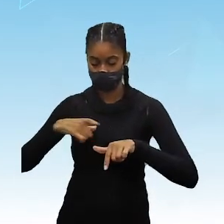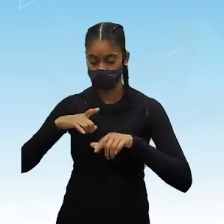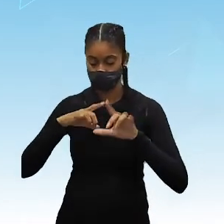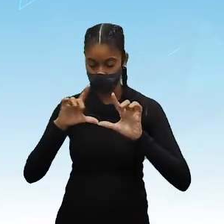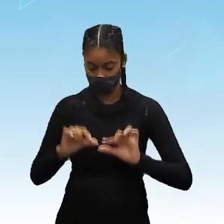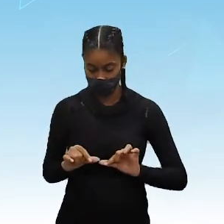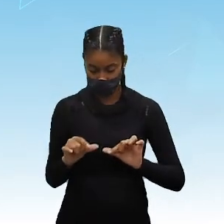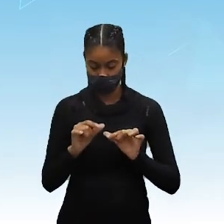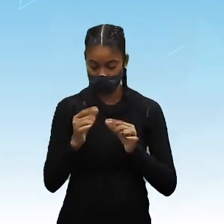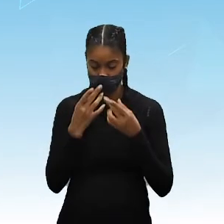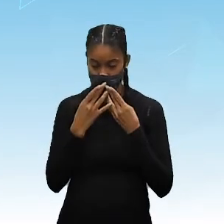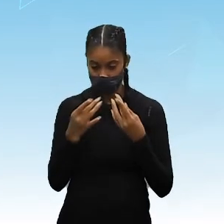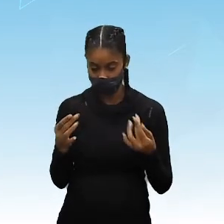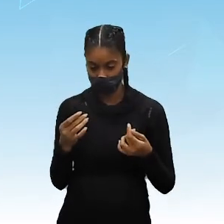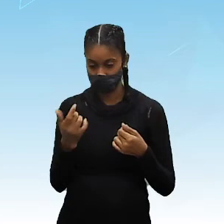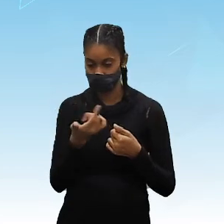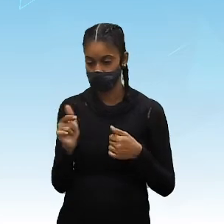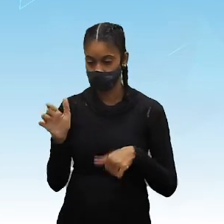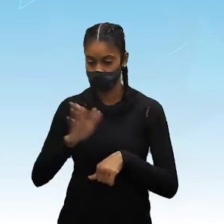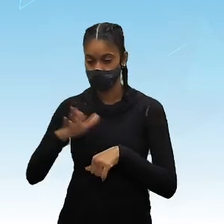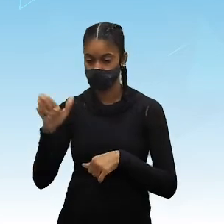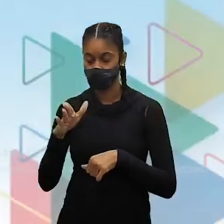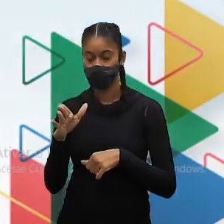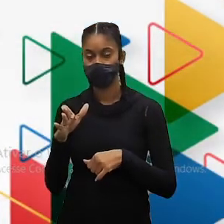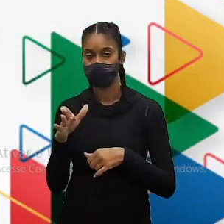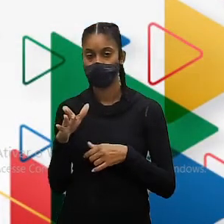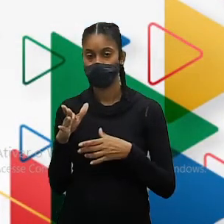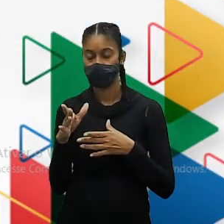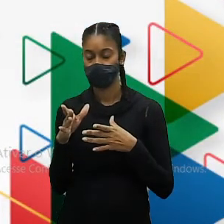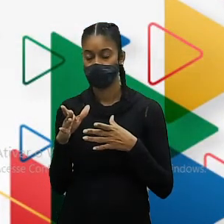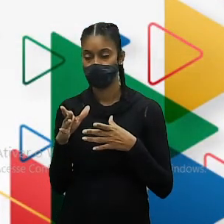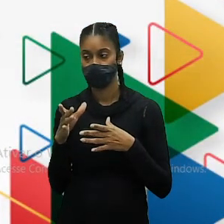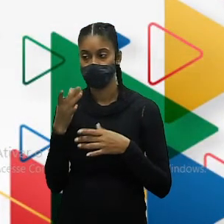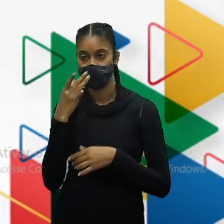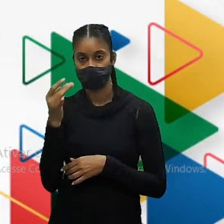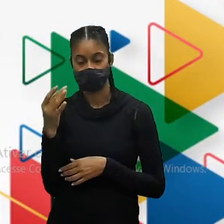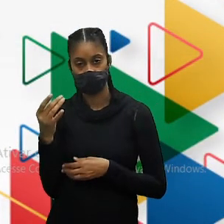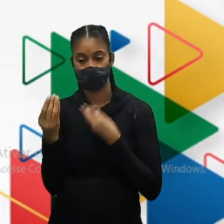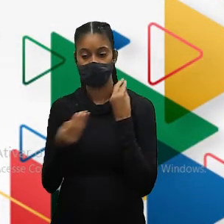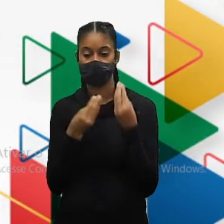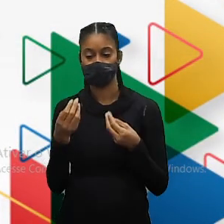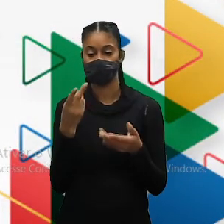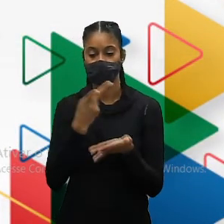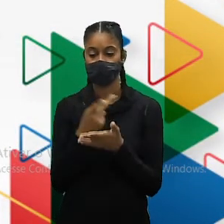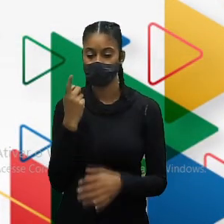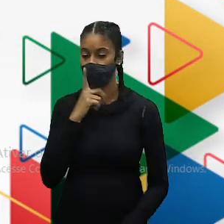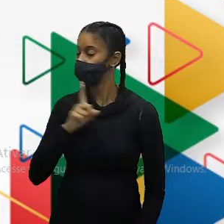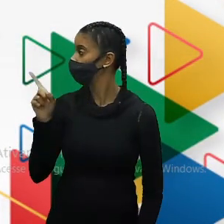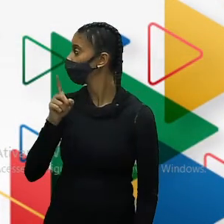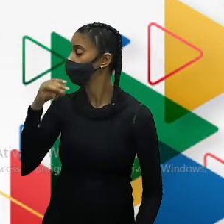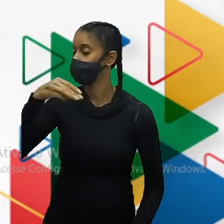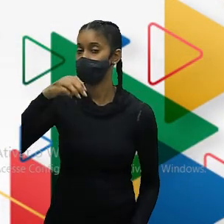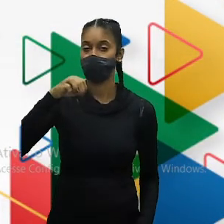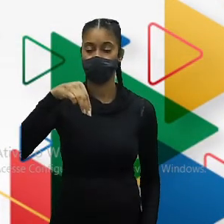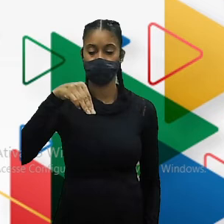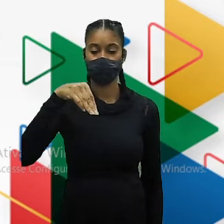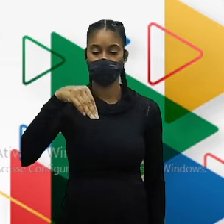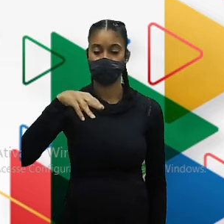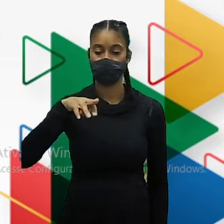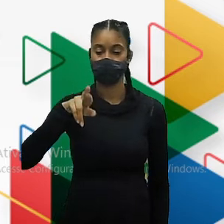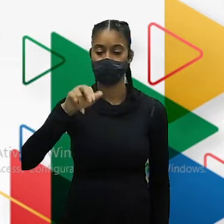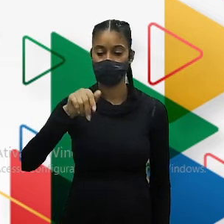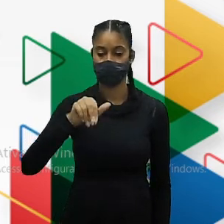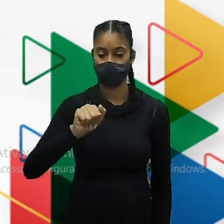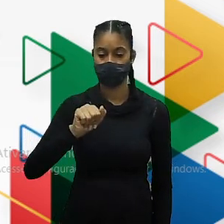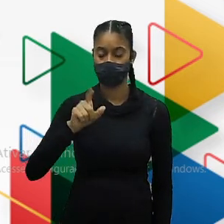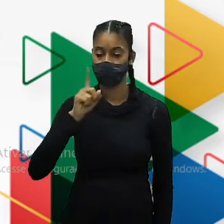para um meio com mais sais. Como é que acontece isso? Eu tenho que ter uma membrana semipermeável, como o próprio nome